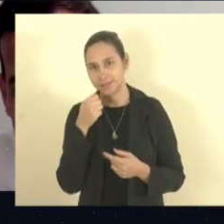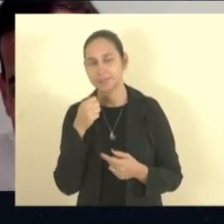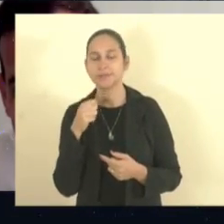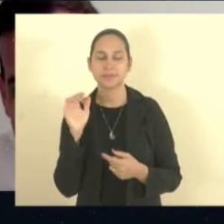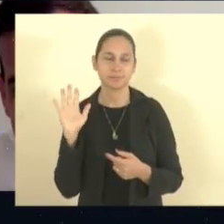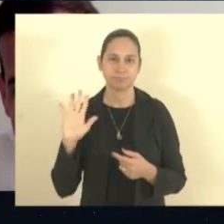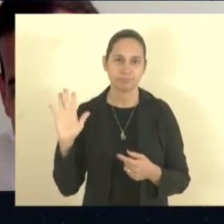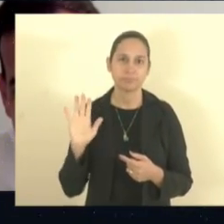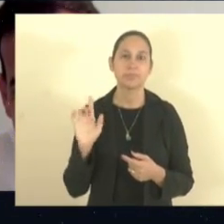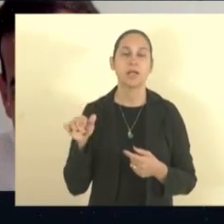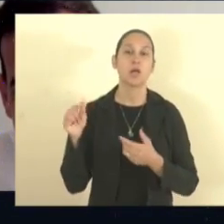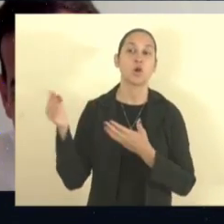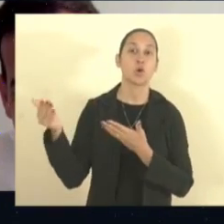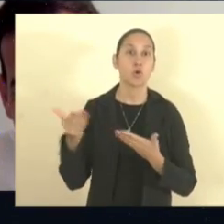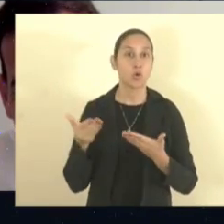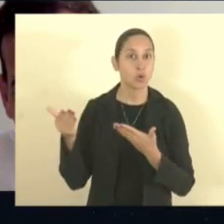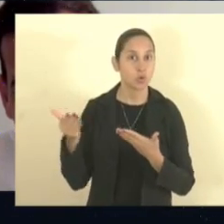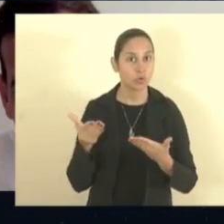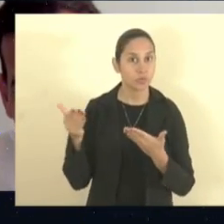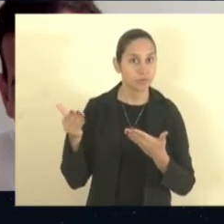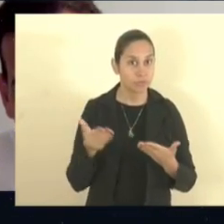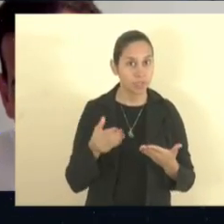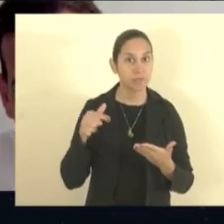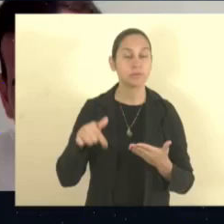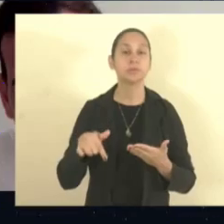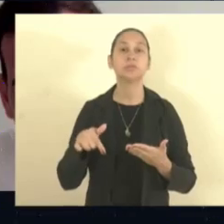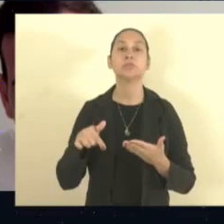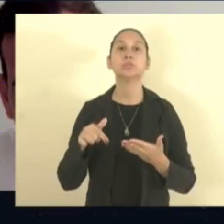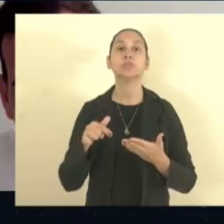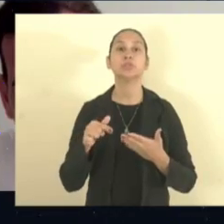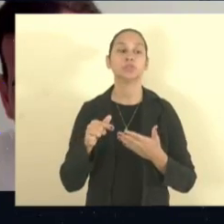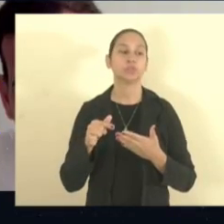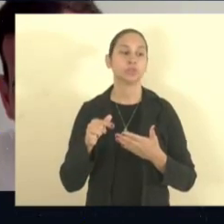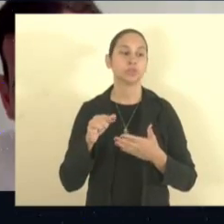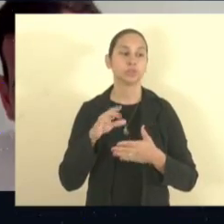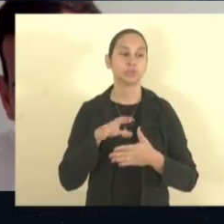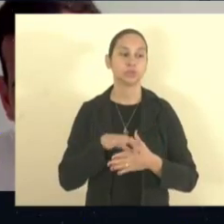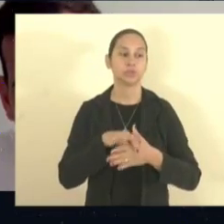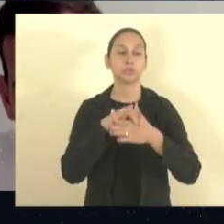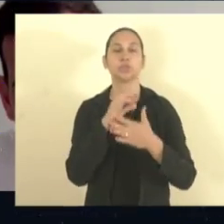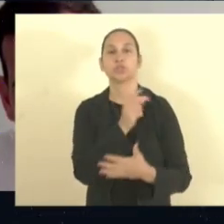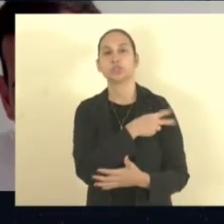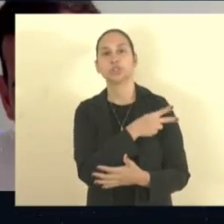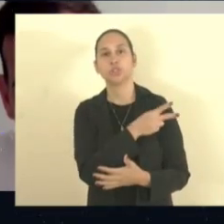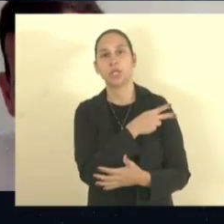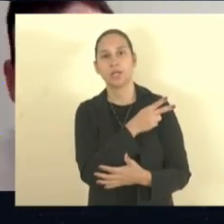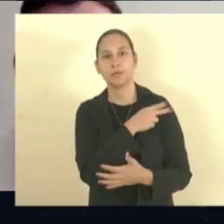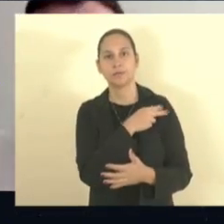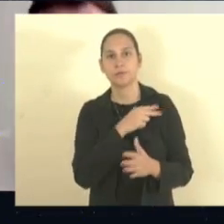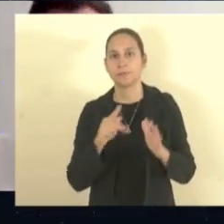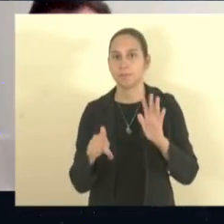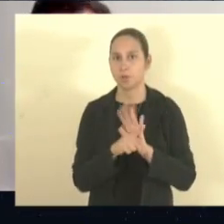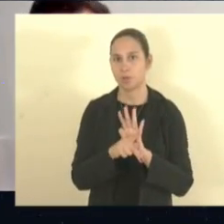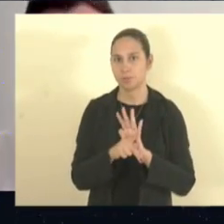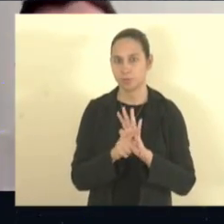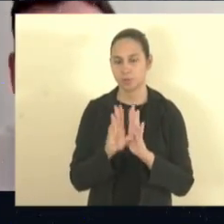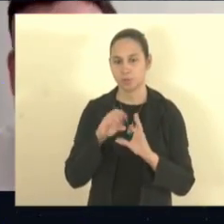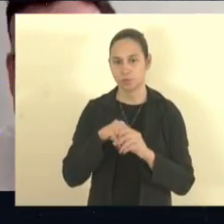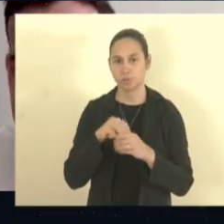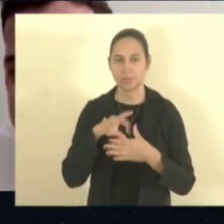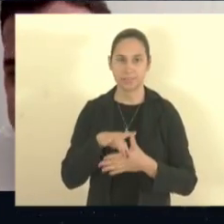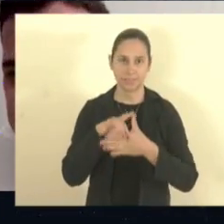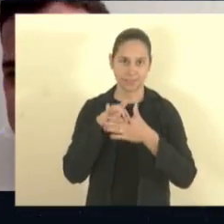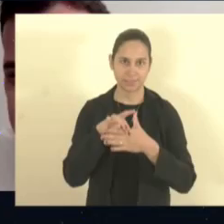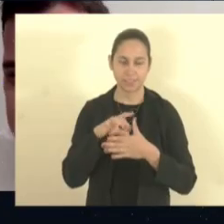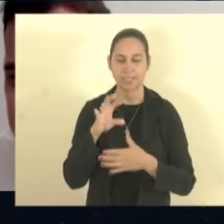ela foi convidada, inclusive, ser a chefe do Tesouro Nacional, se não me engano, no governo Temer. Agora, o que eu